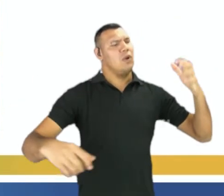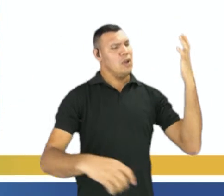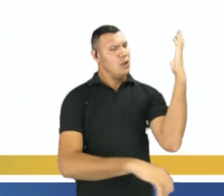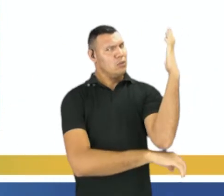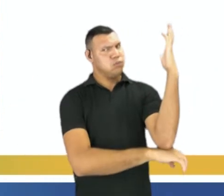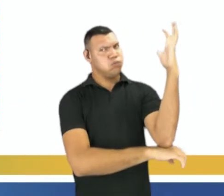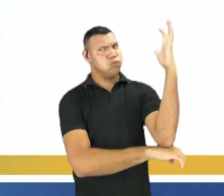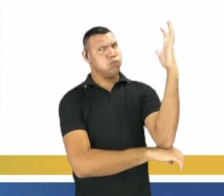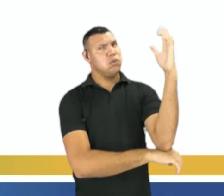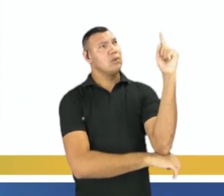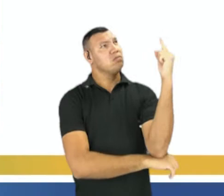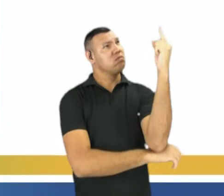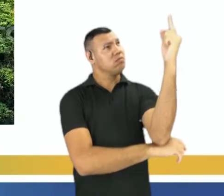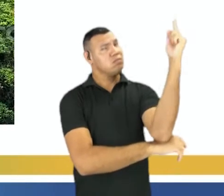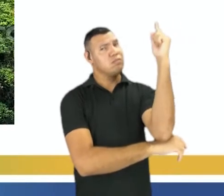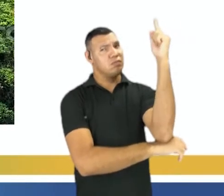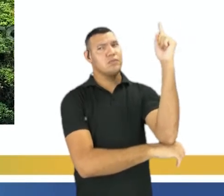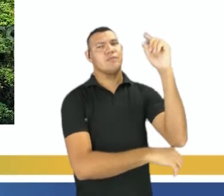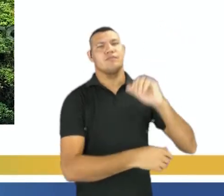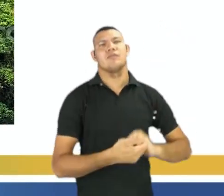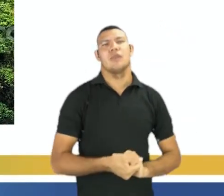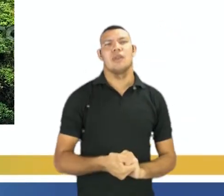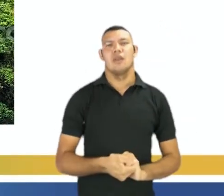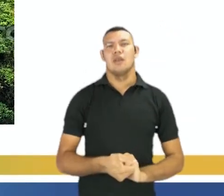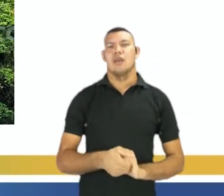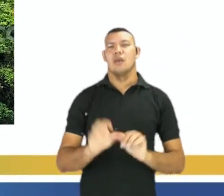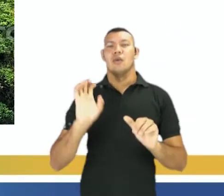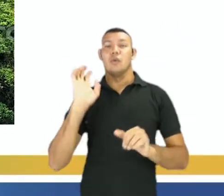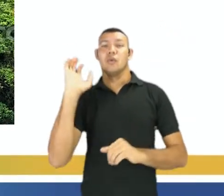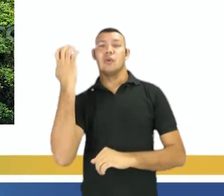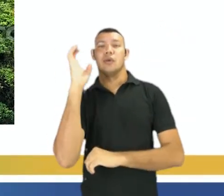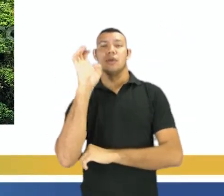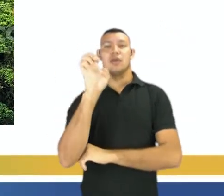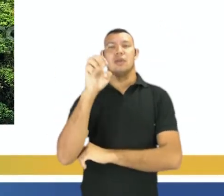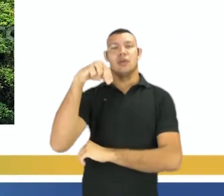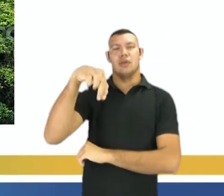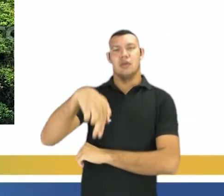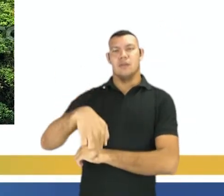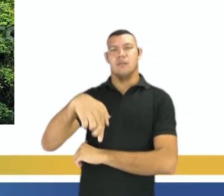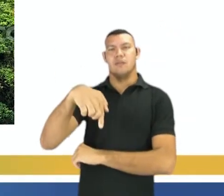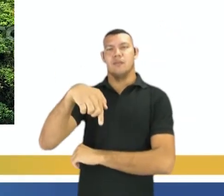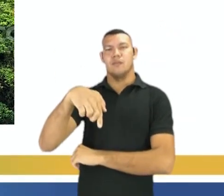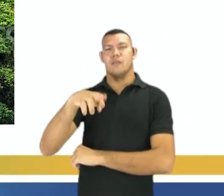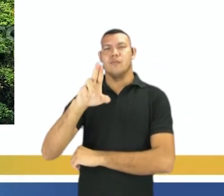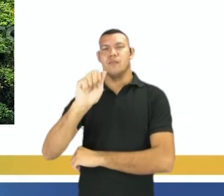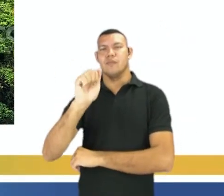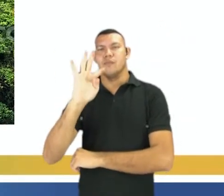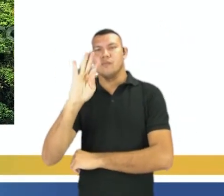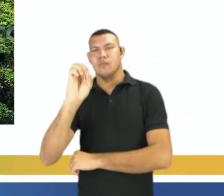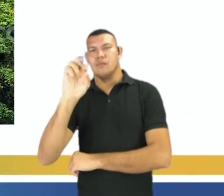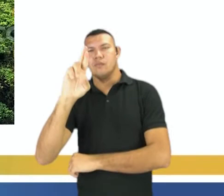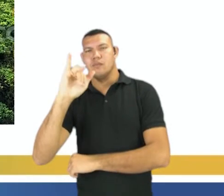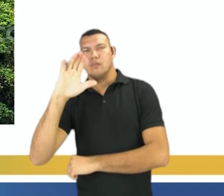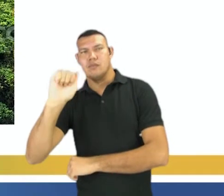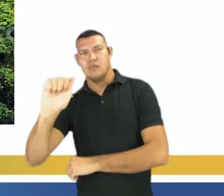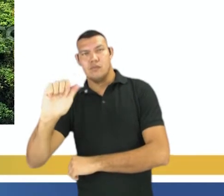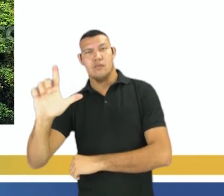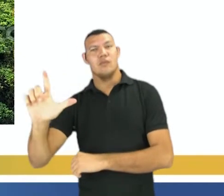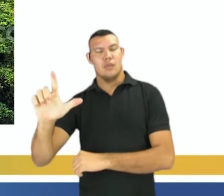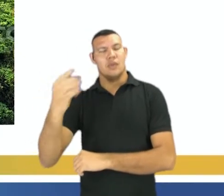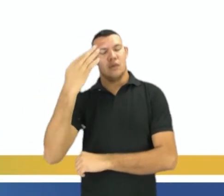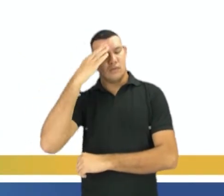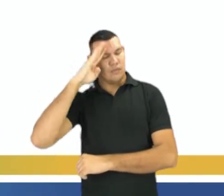clima equatorial. Aí nós temos outra imagem, né, da floresta amazônica, né, um clima equatorial predominante aí